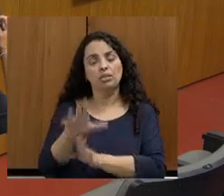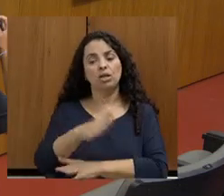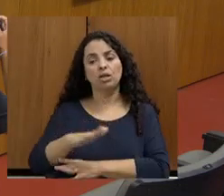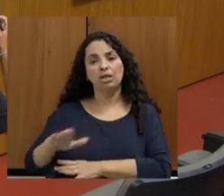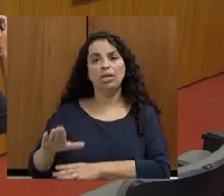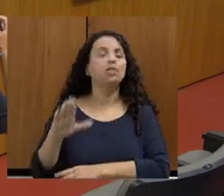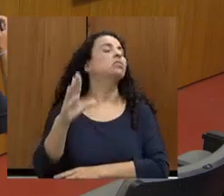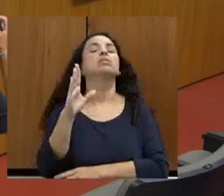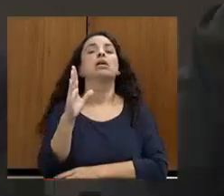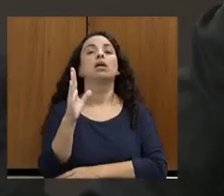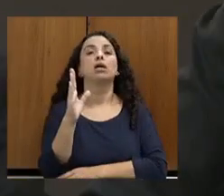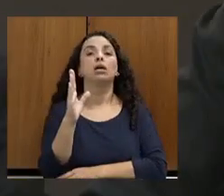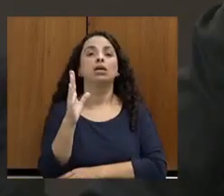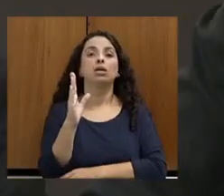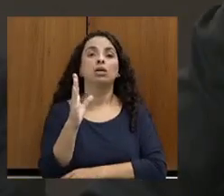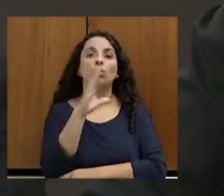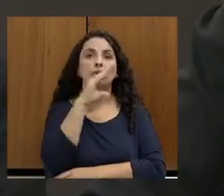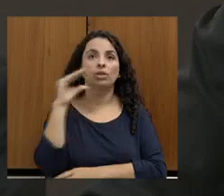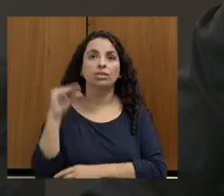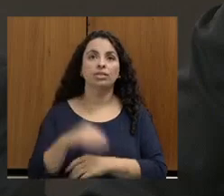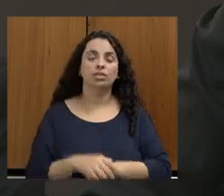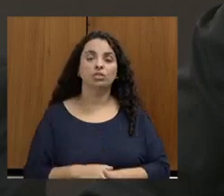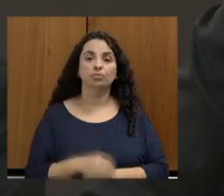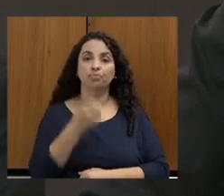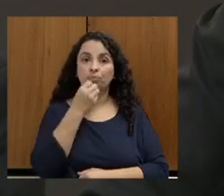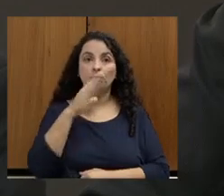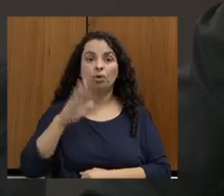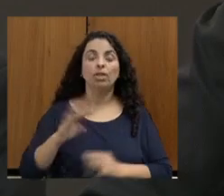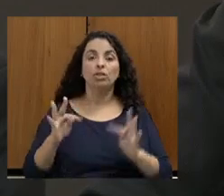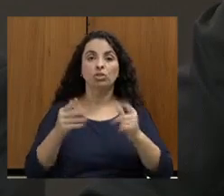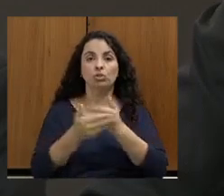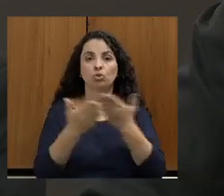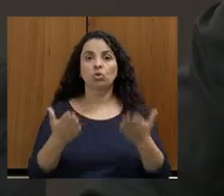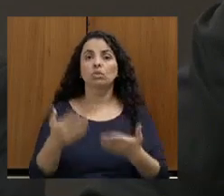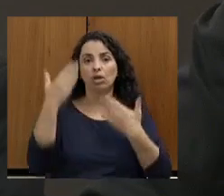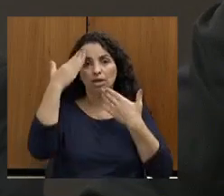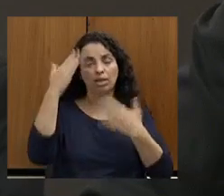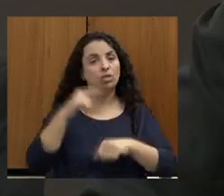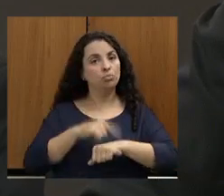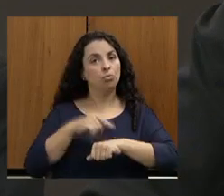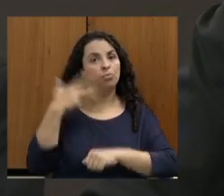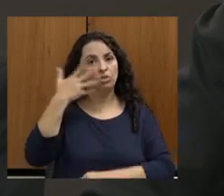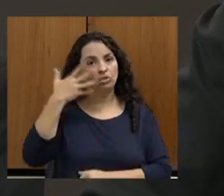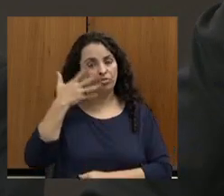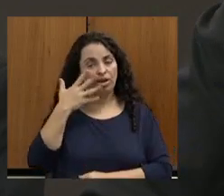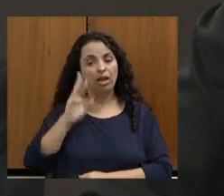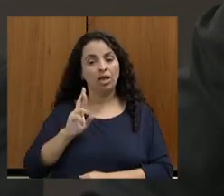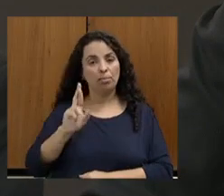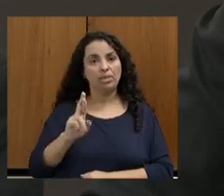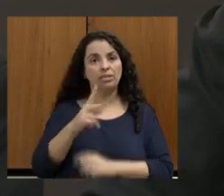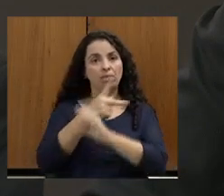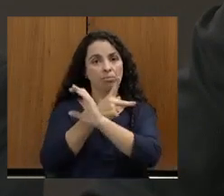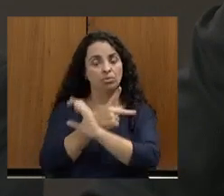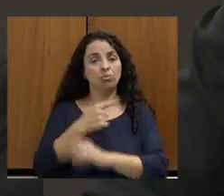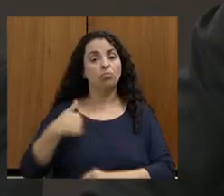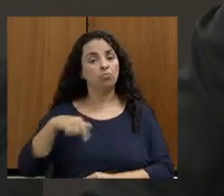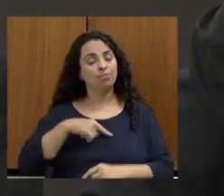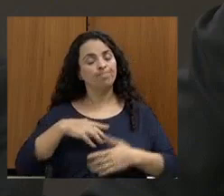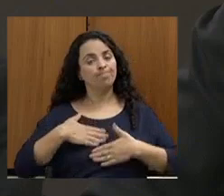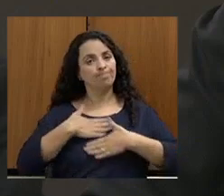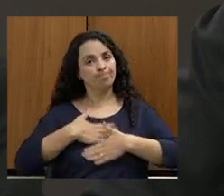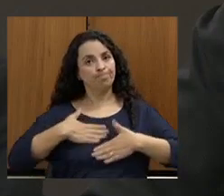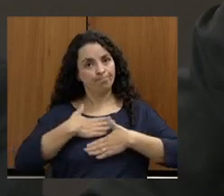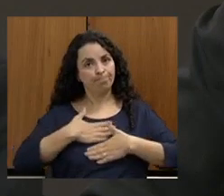sua, doutor Eduardo. Boa tarde a todos. Quero aqui agradecer a oportunidade em nome da Polícia Civil. Para nós, é sempre um prazer